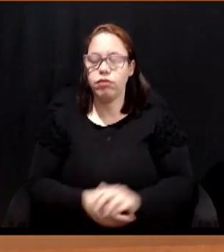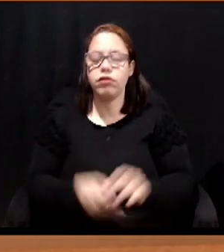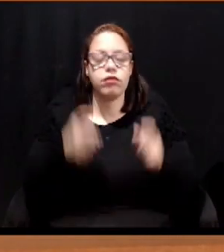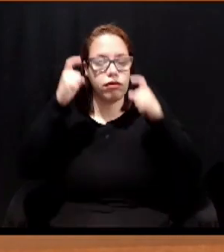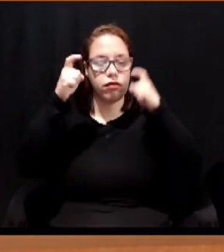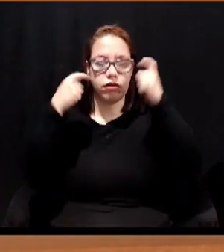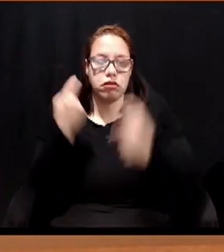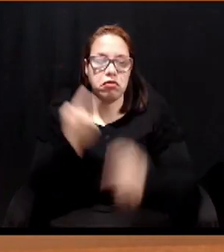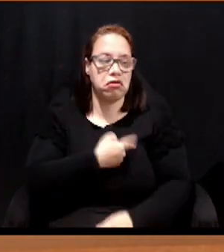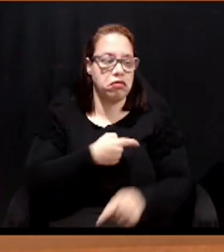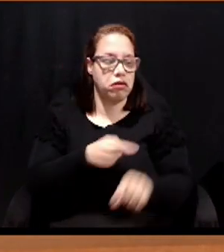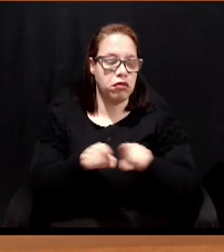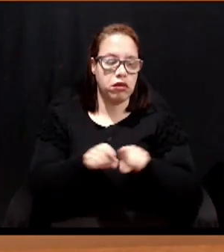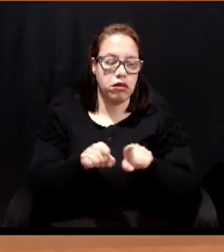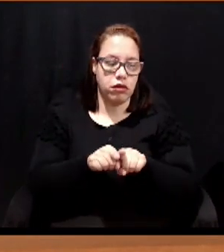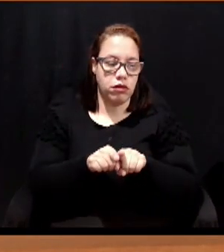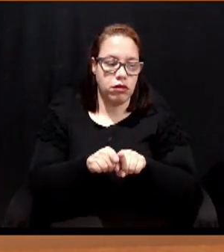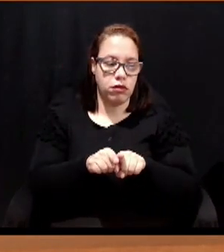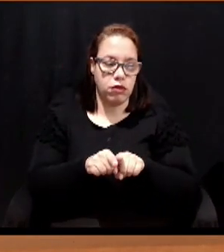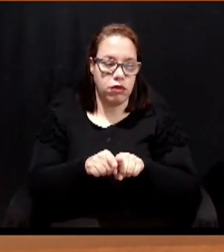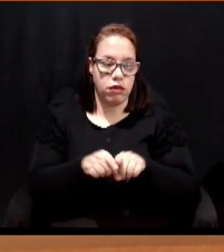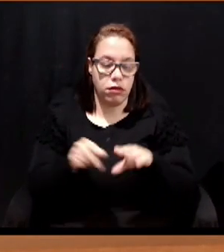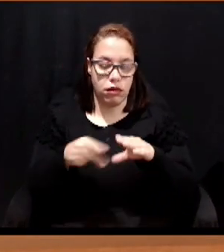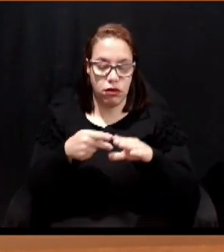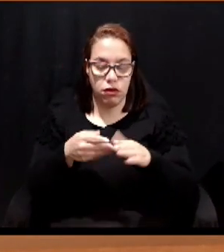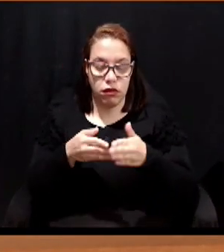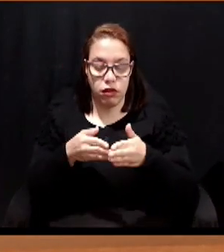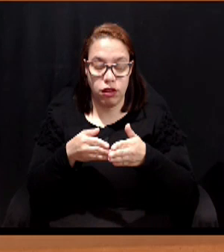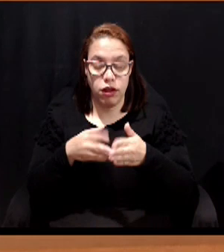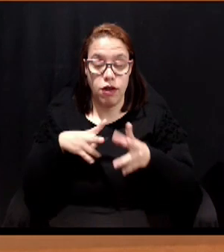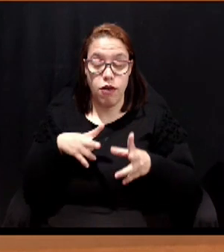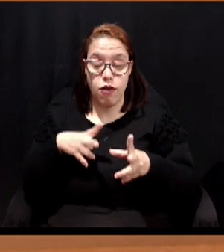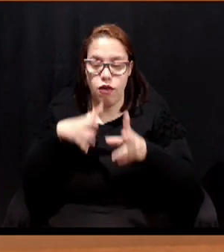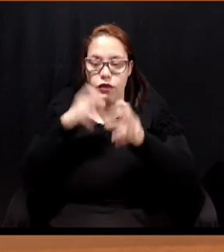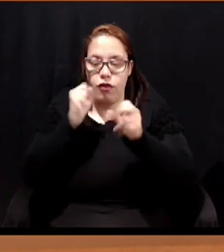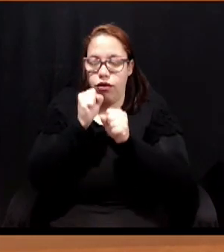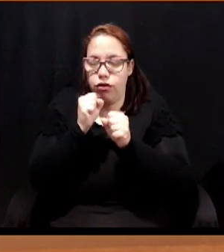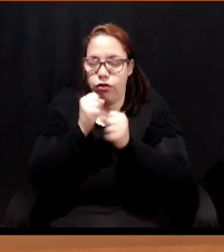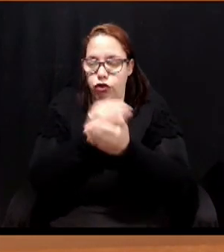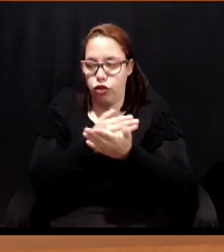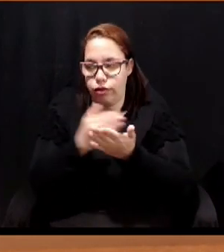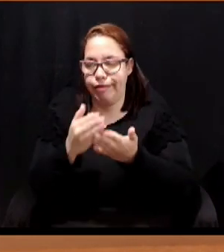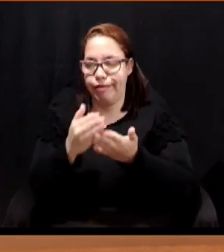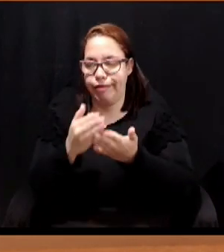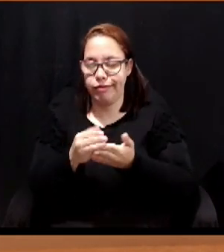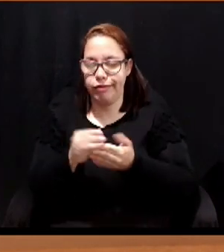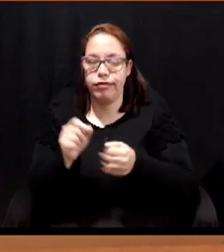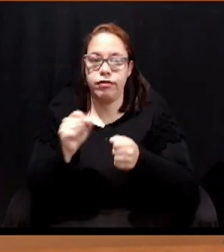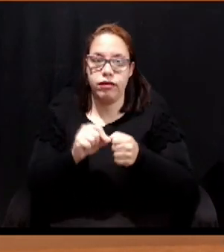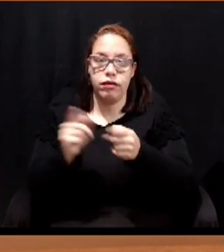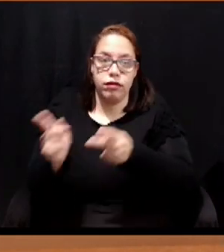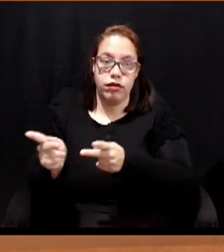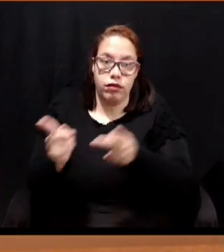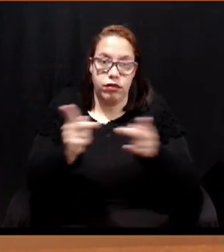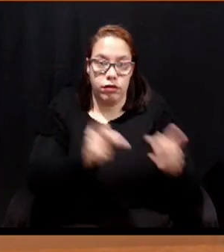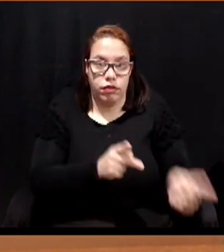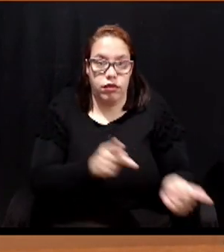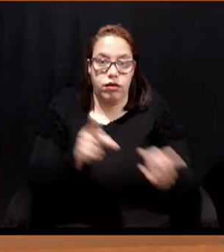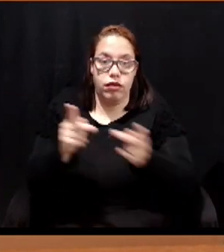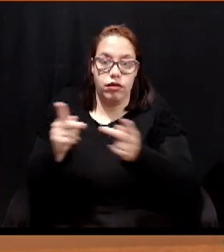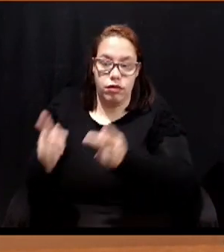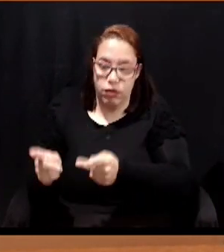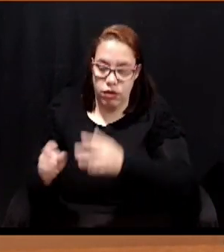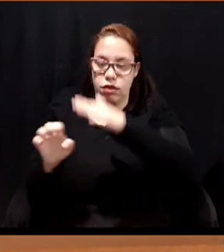também era que essa Câmara nascesse forte. Então, nós começamos a fazer algumas visitas aos empresários